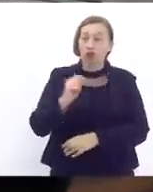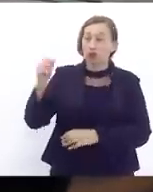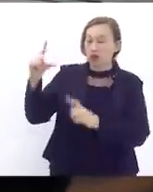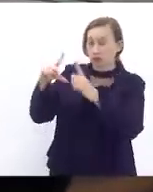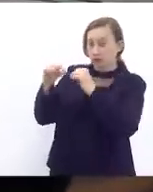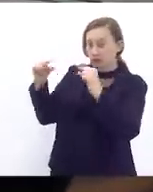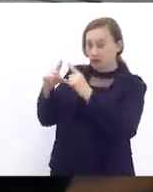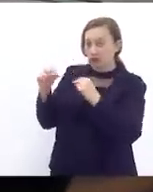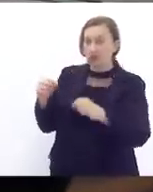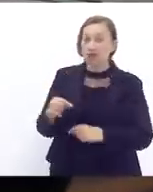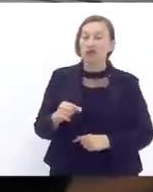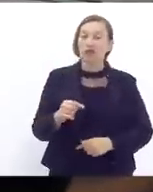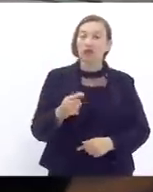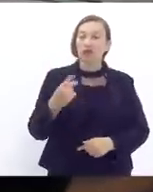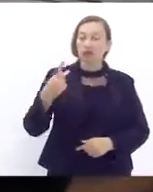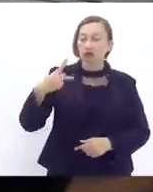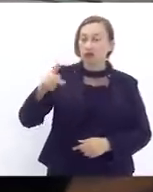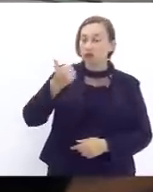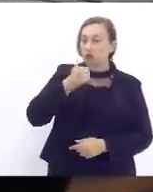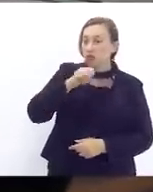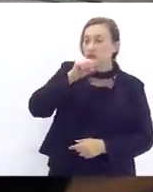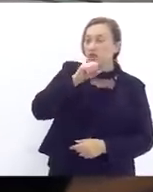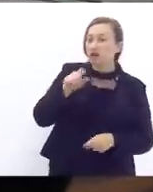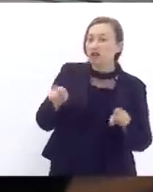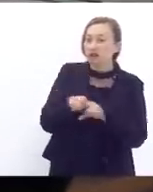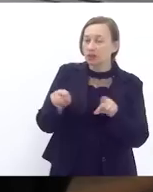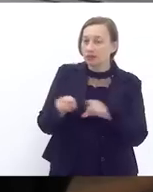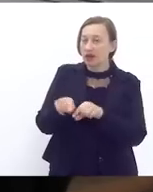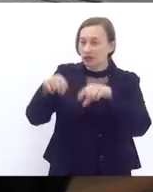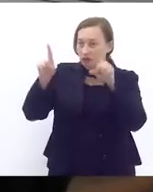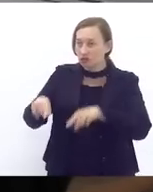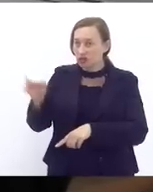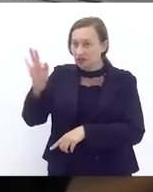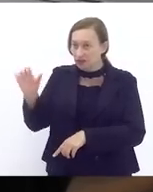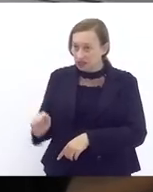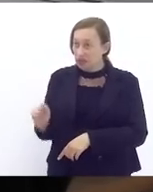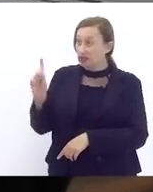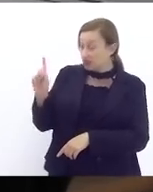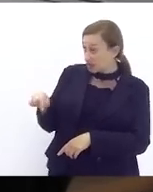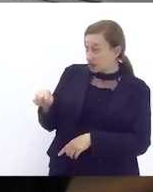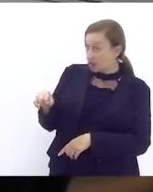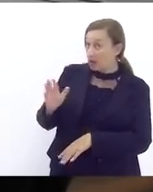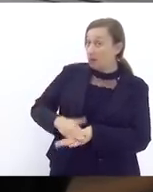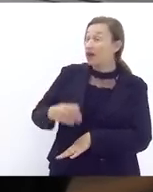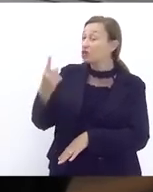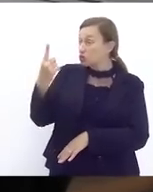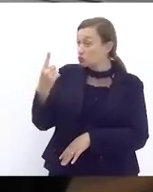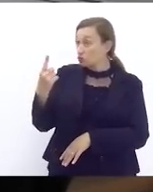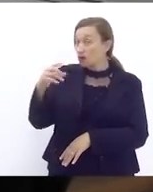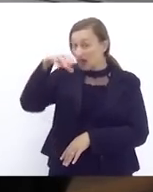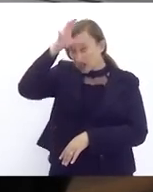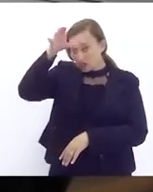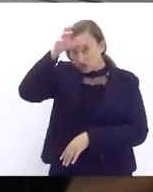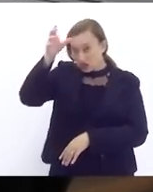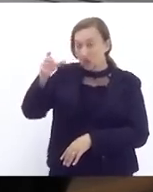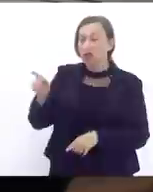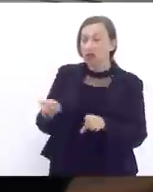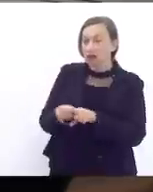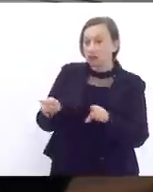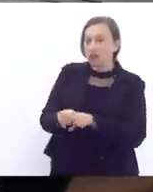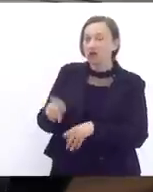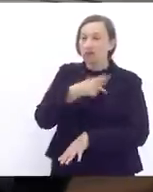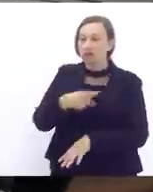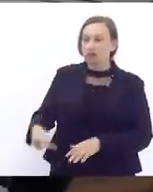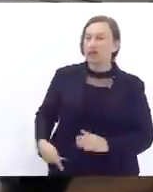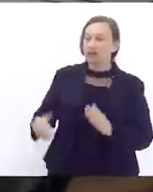Brasília e a mãe do Companheiro É fazendeiro e mais uma a tia do presidente da casa também a fazendária